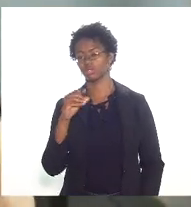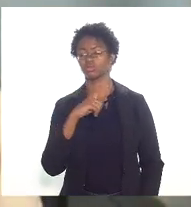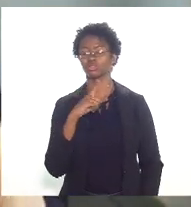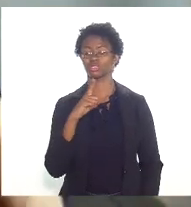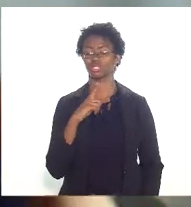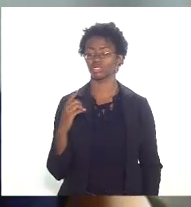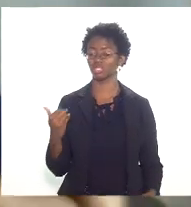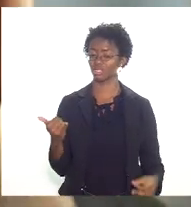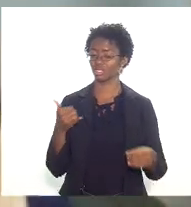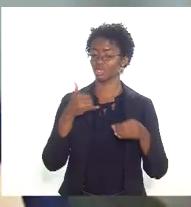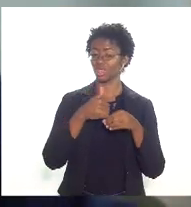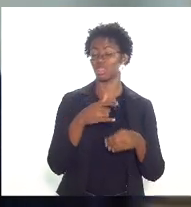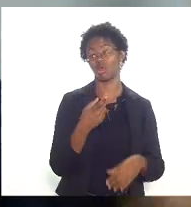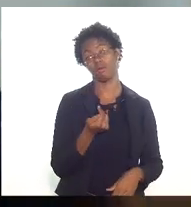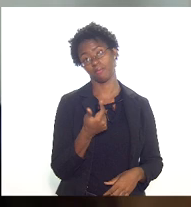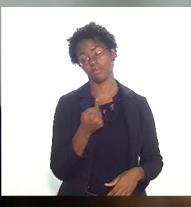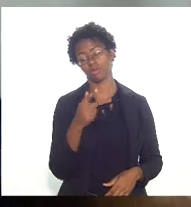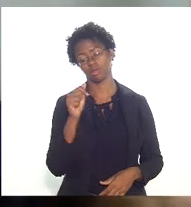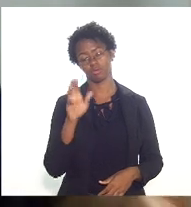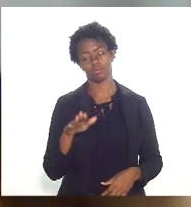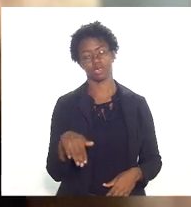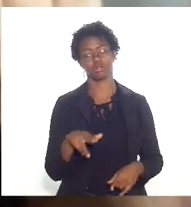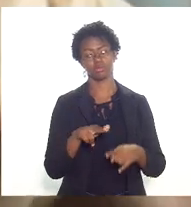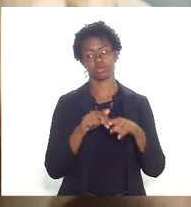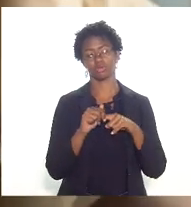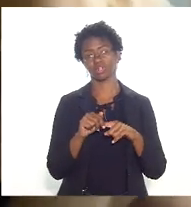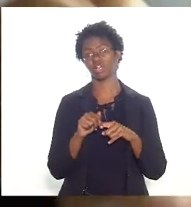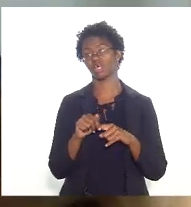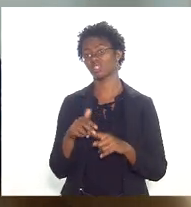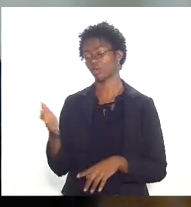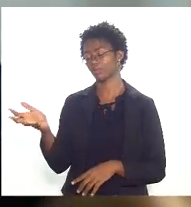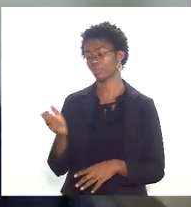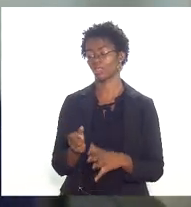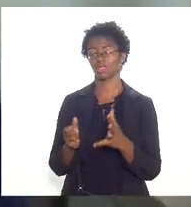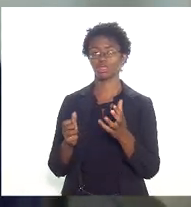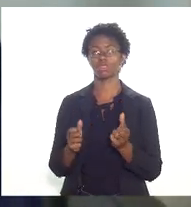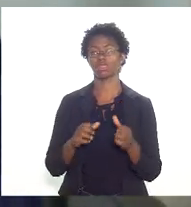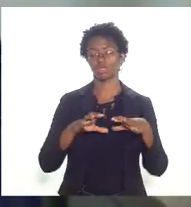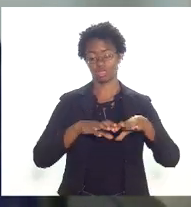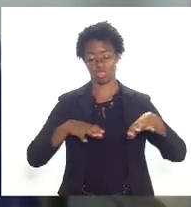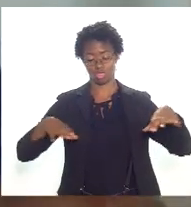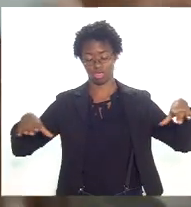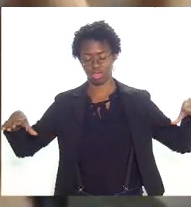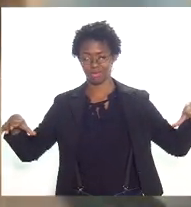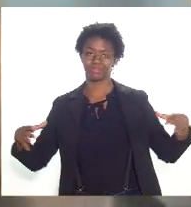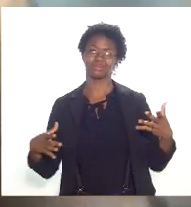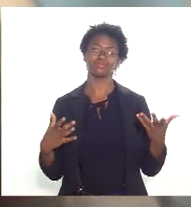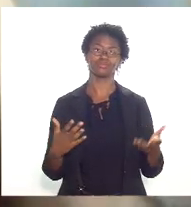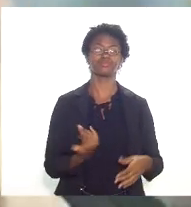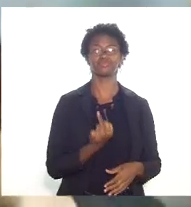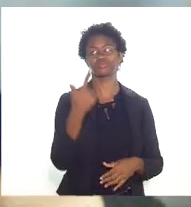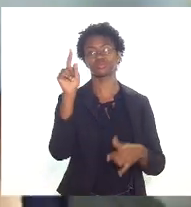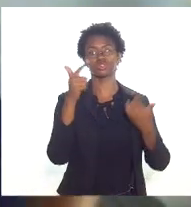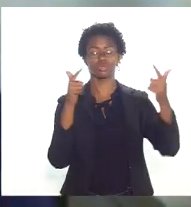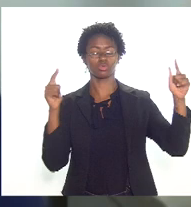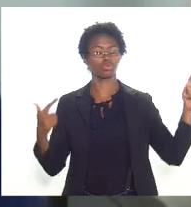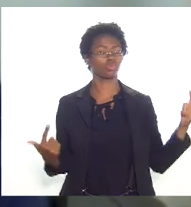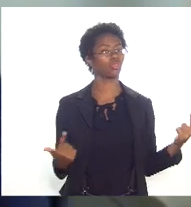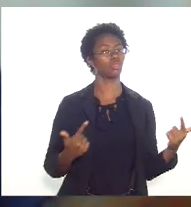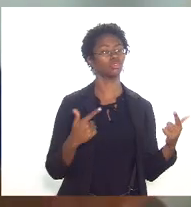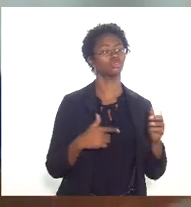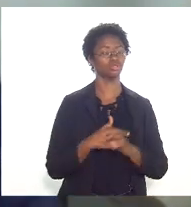combustível um pouco apagar porque recebe por duto o combustível todos os outros municípios